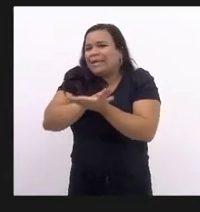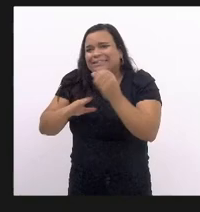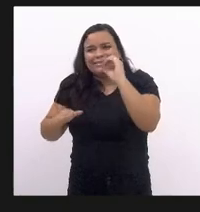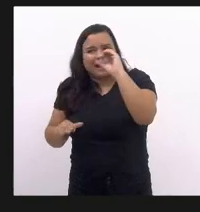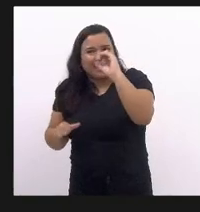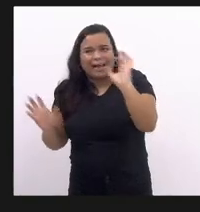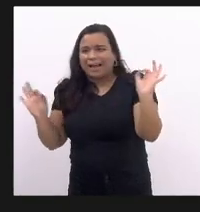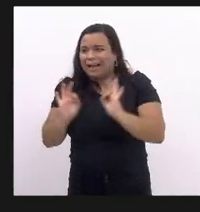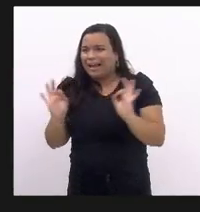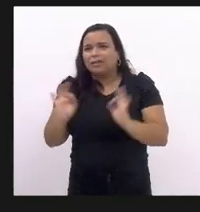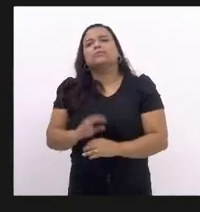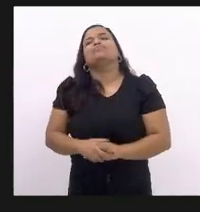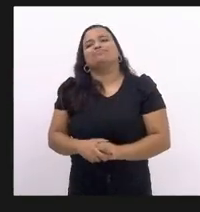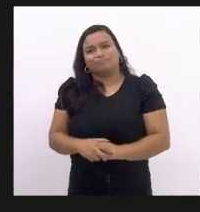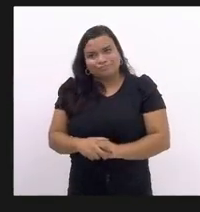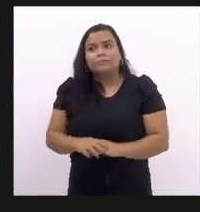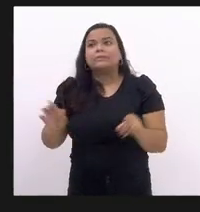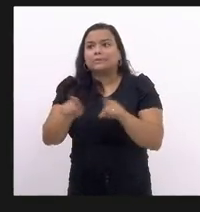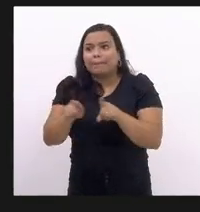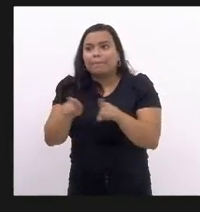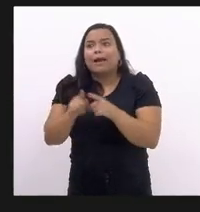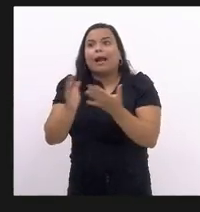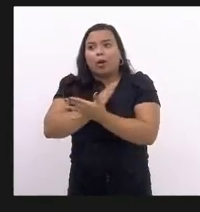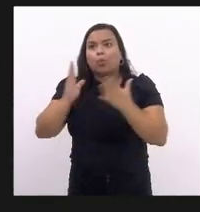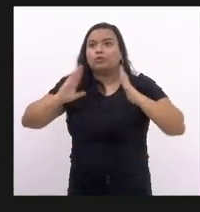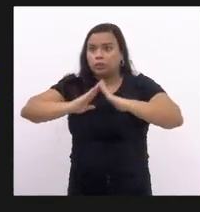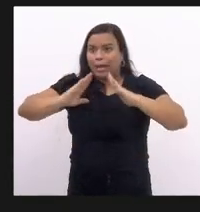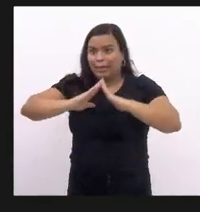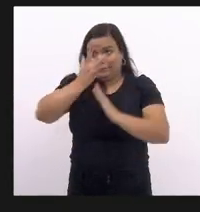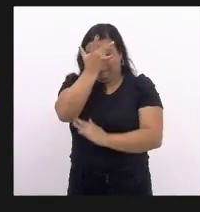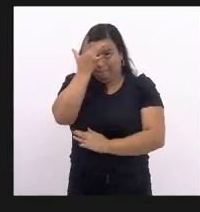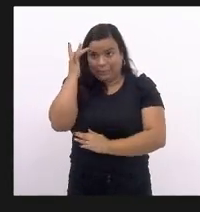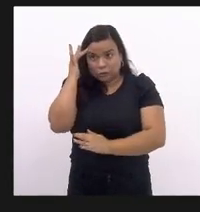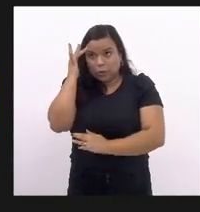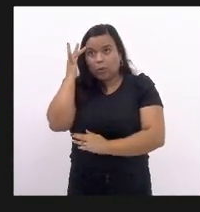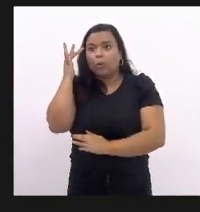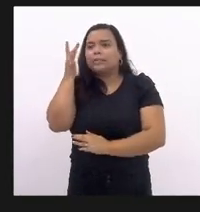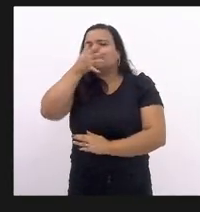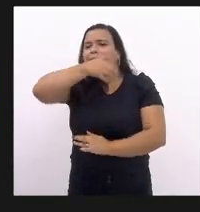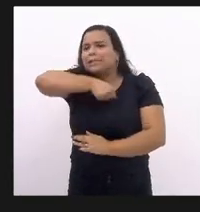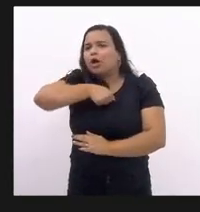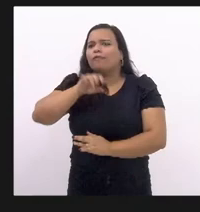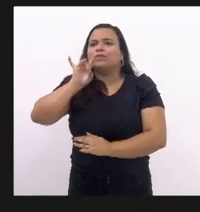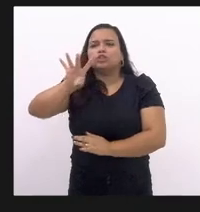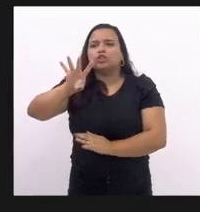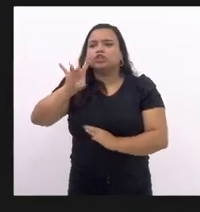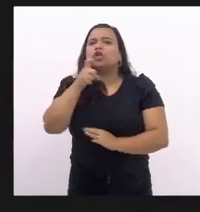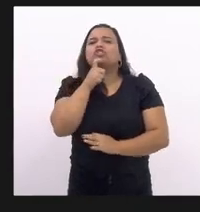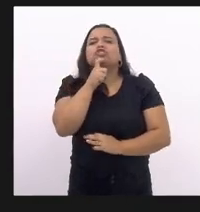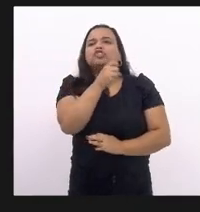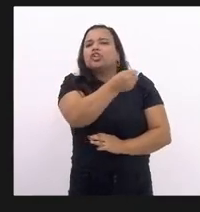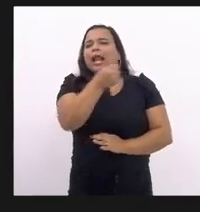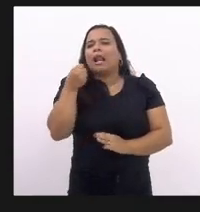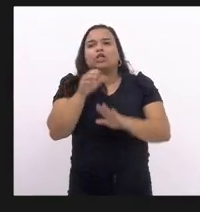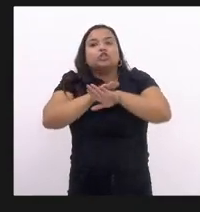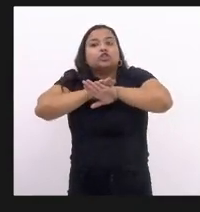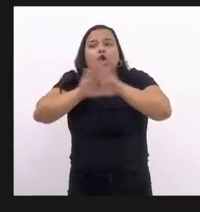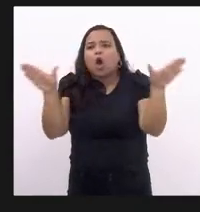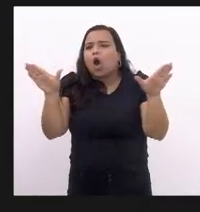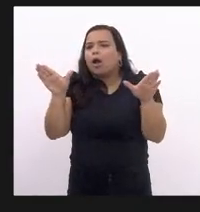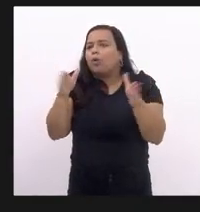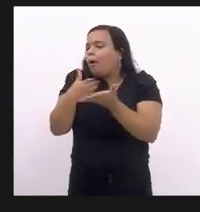nada. E teve casas de pessoas que salvaram somente a geladeira, mais nada, tudo de